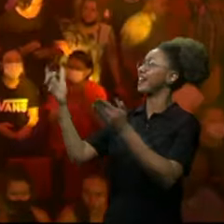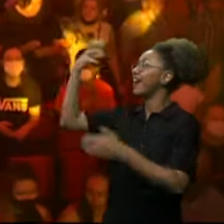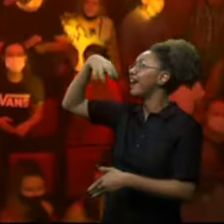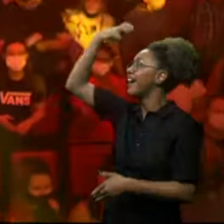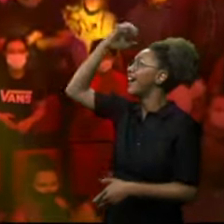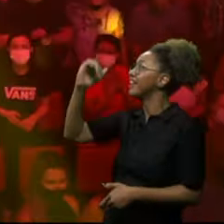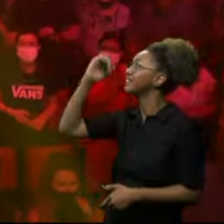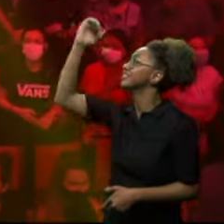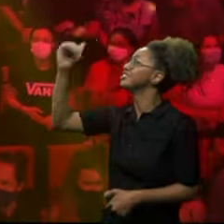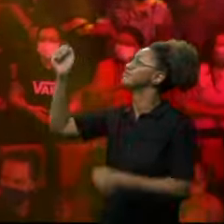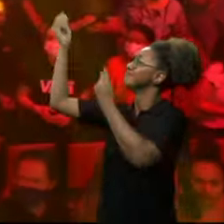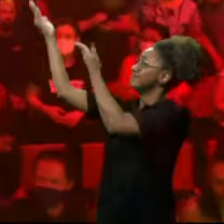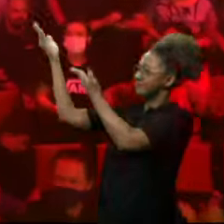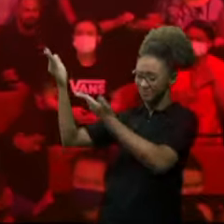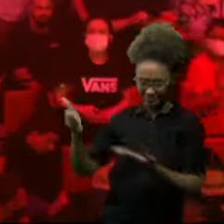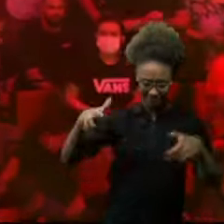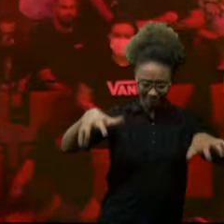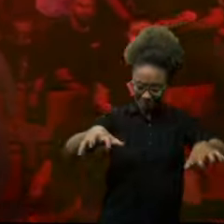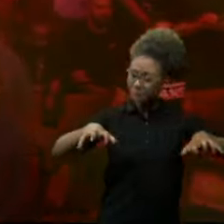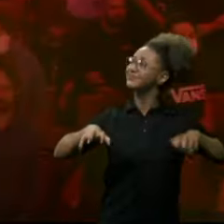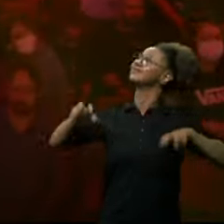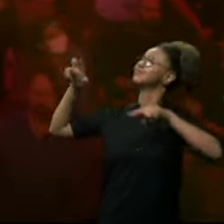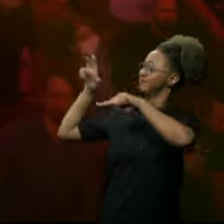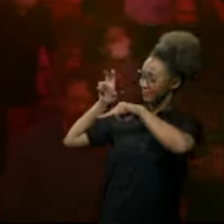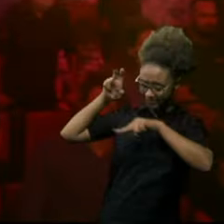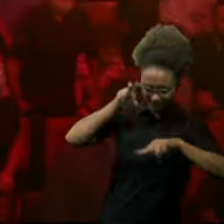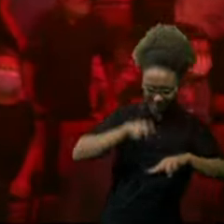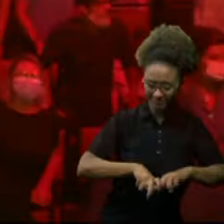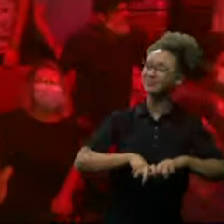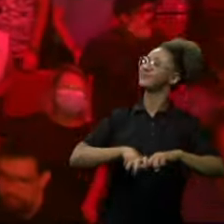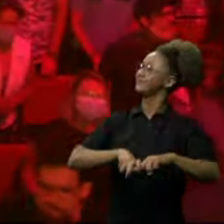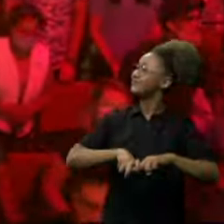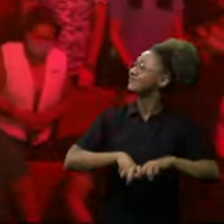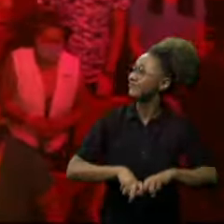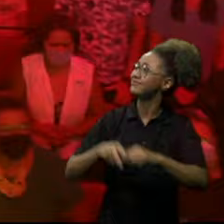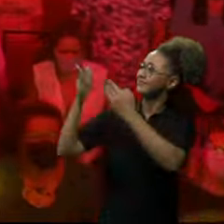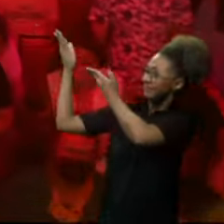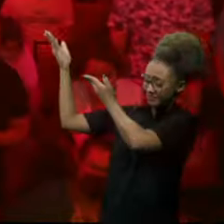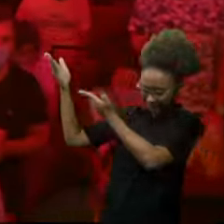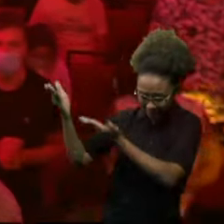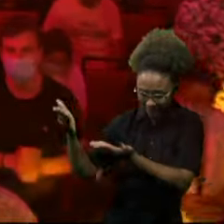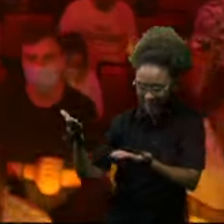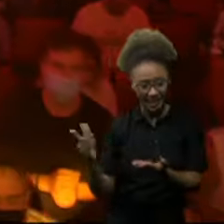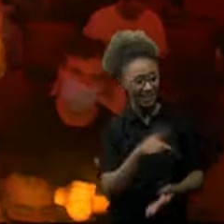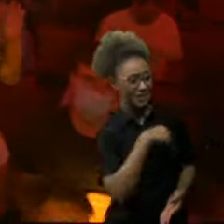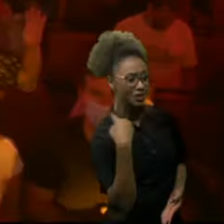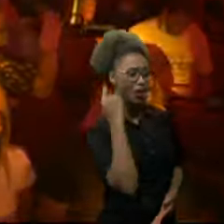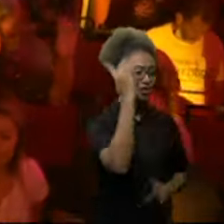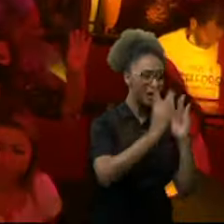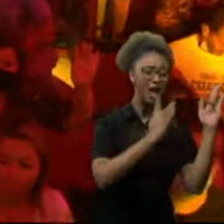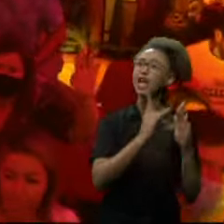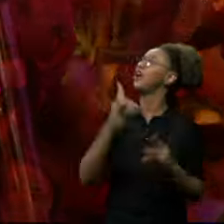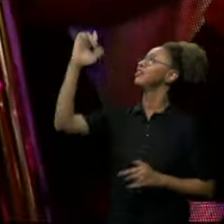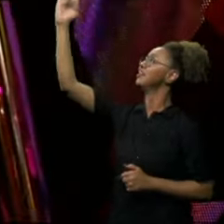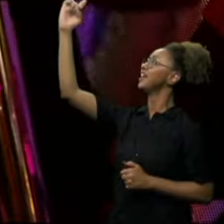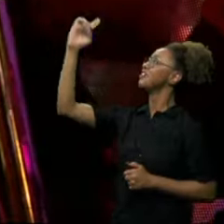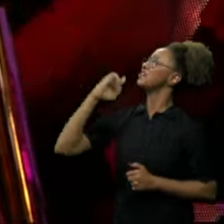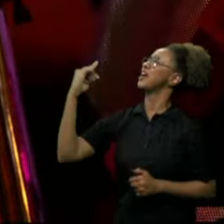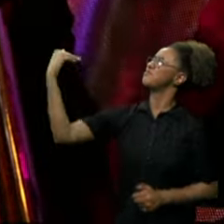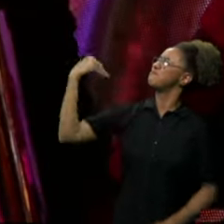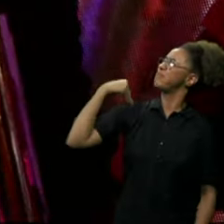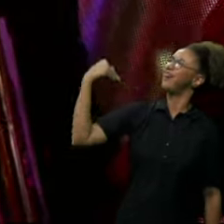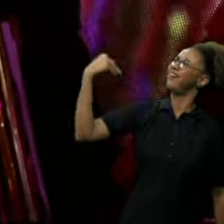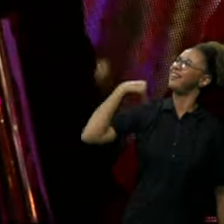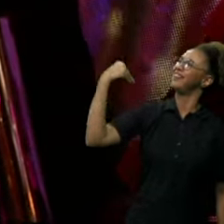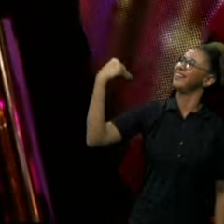os reinos hey hey dizer vem desperte tua mãe dar